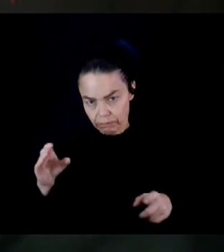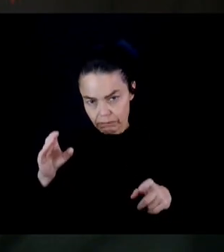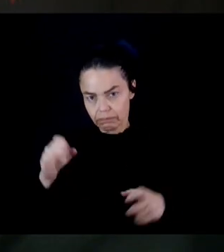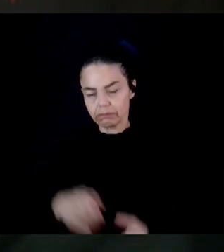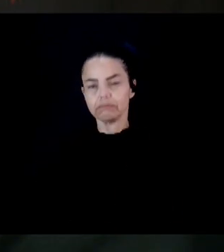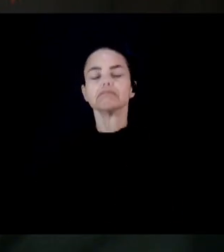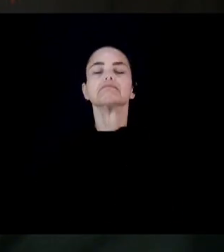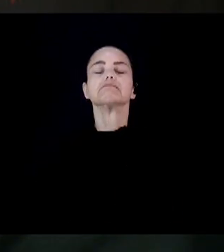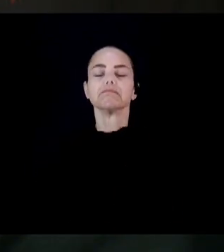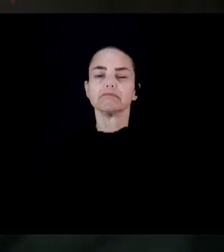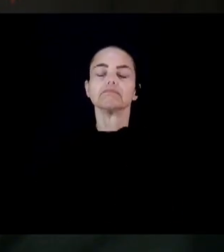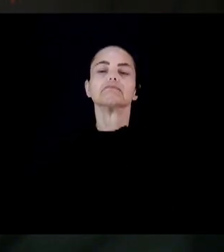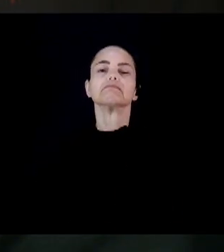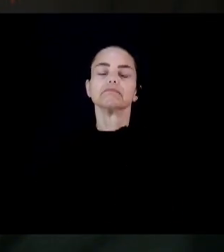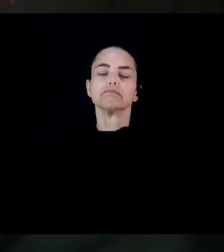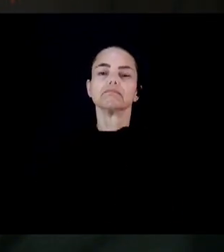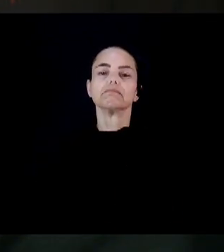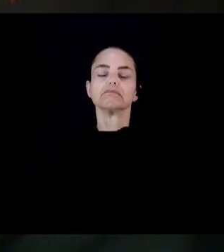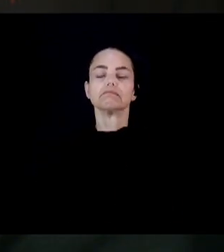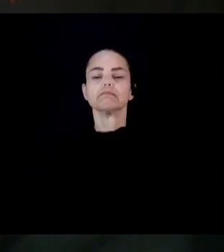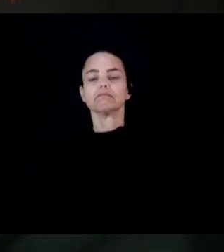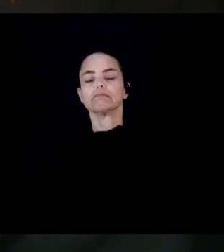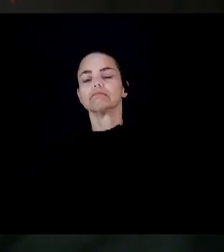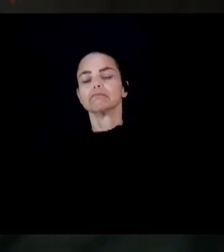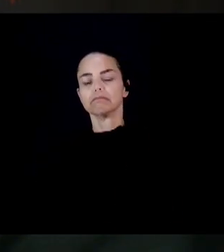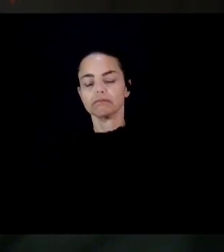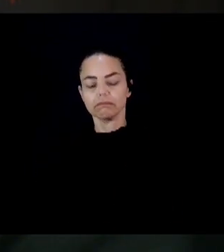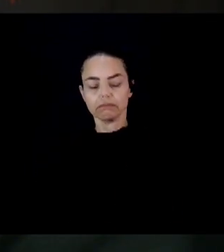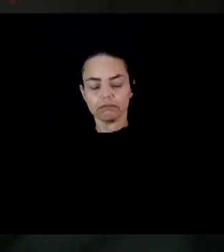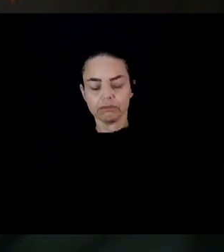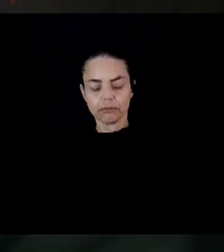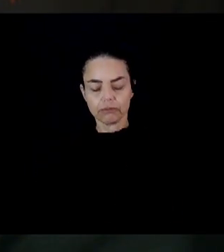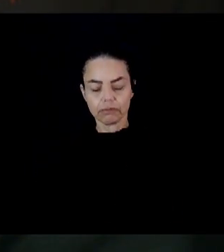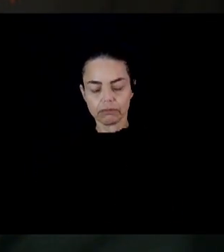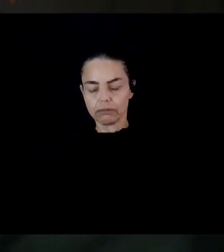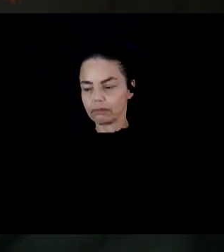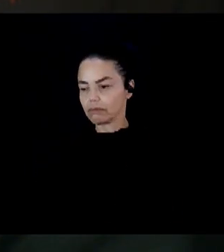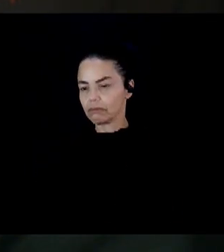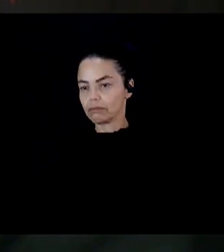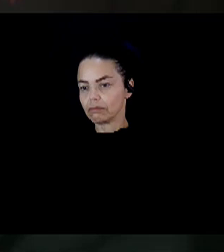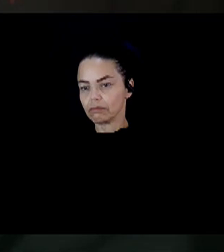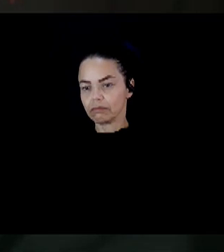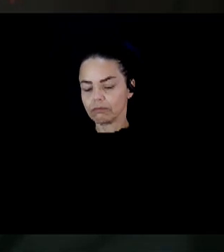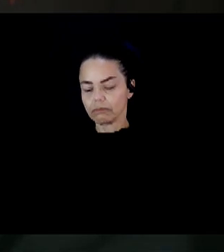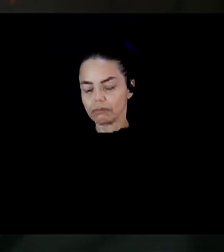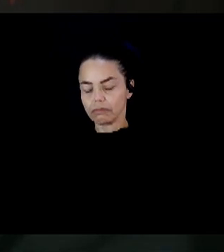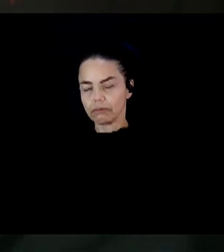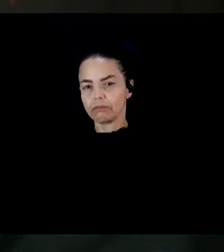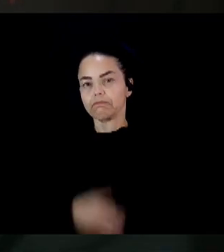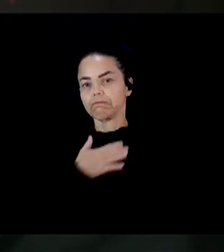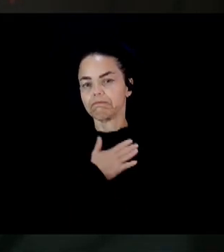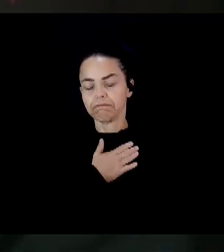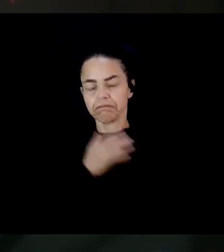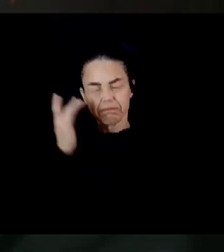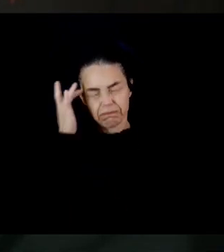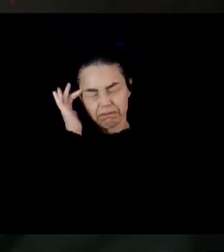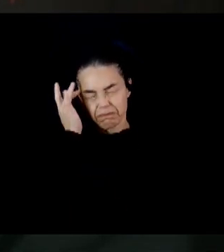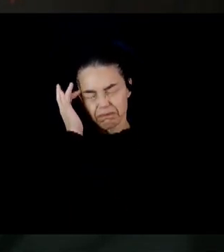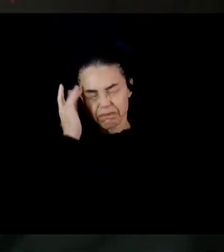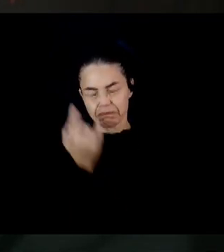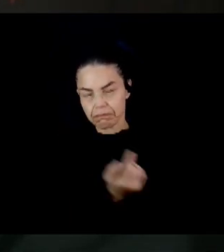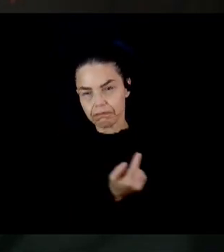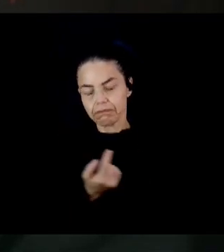autonomia, né? Então, é uma coisa assim que eu acho que todos nós